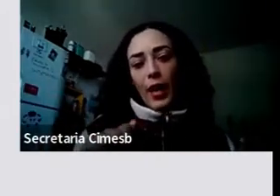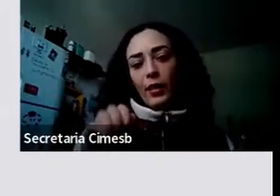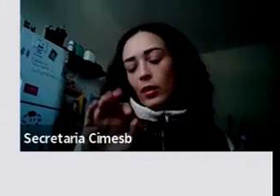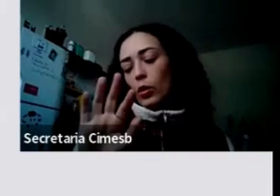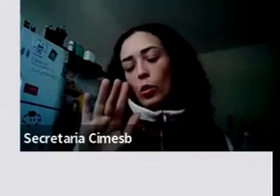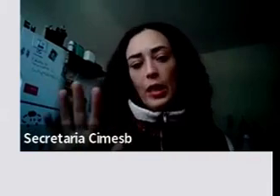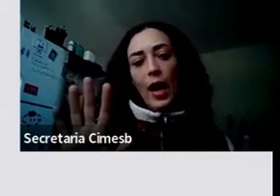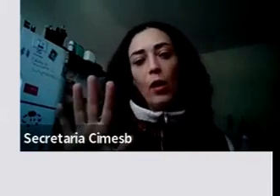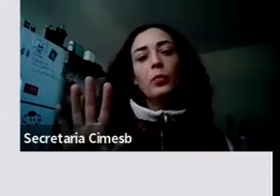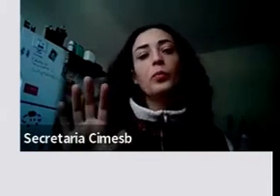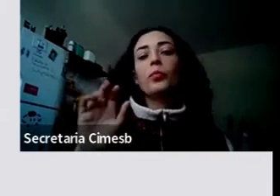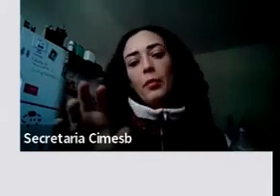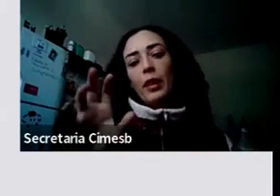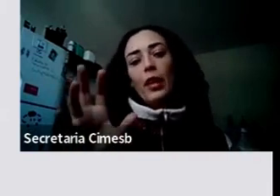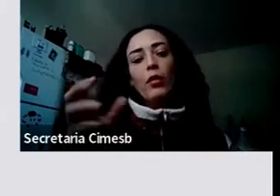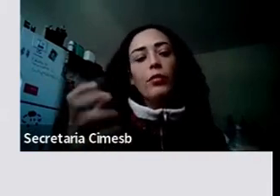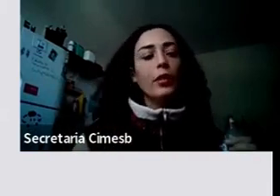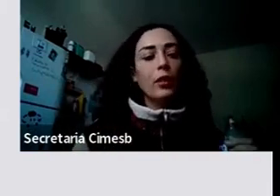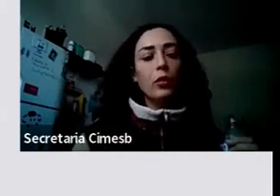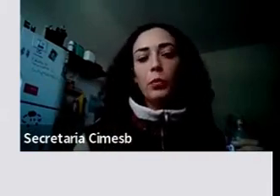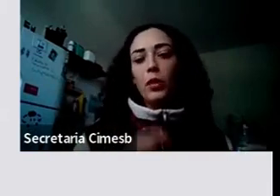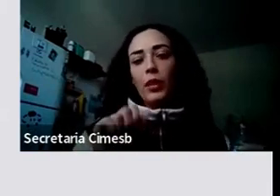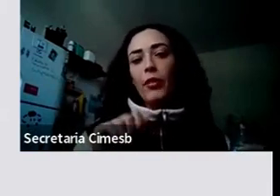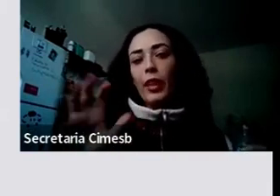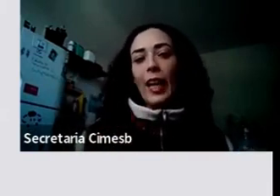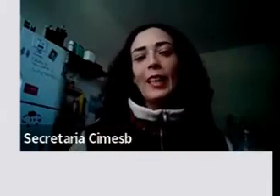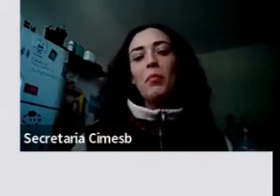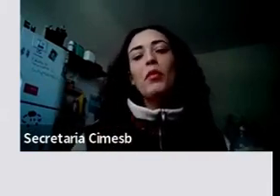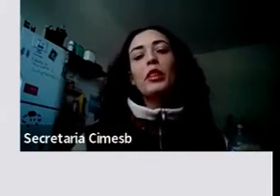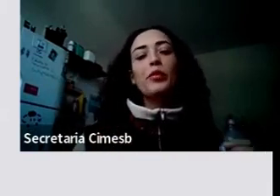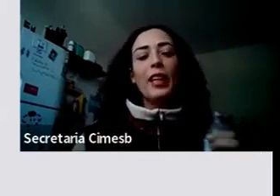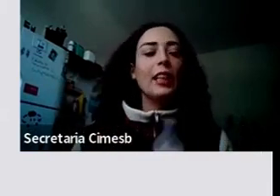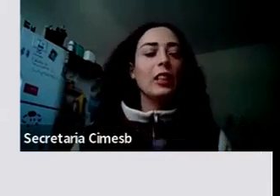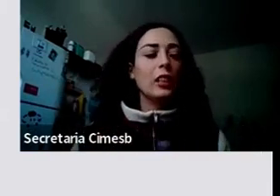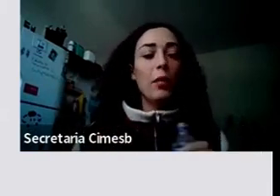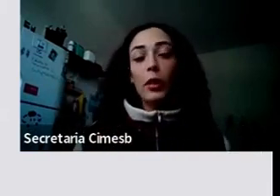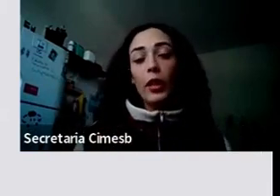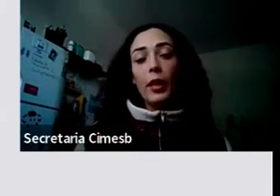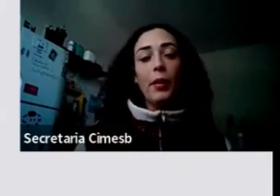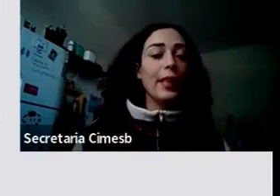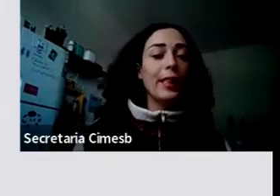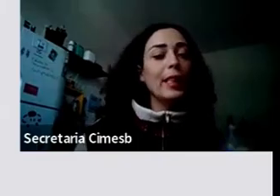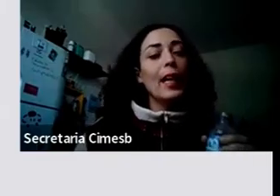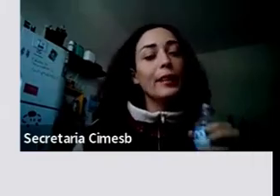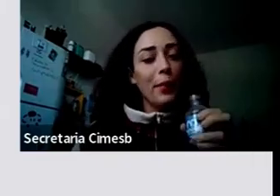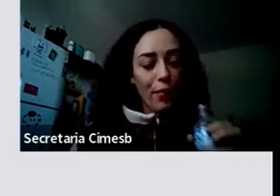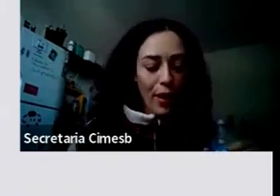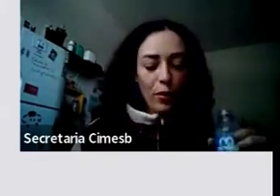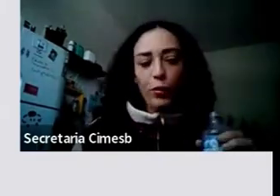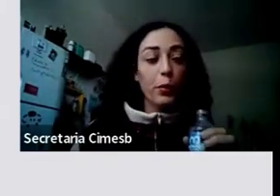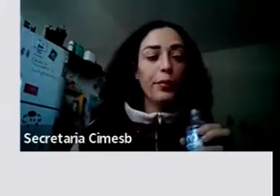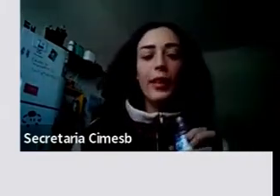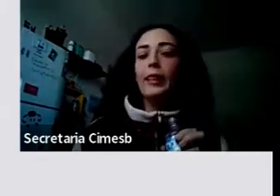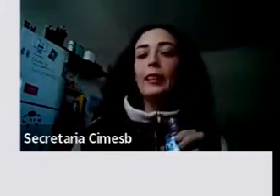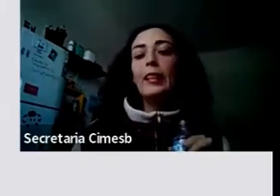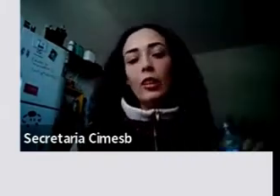você faz o sinal vai também da configuração de mão. Você vai ver que cada mão é diferente. Então é uma troca bem bacana. Então